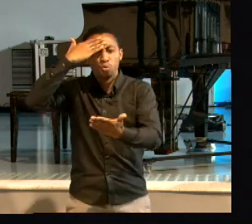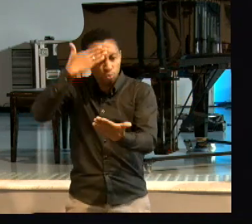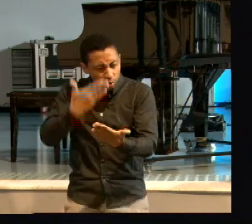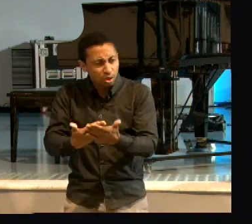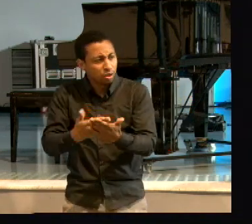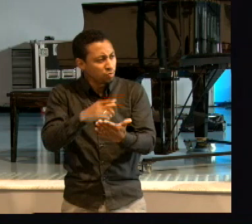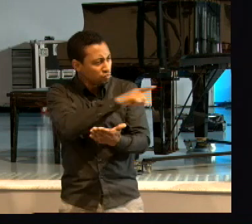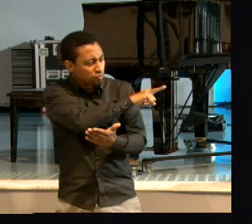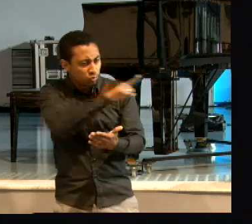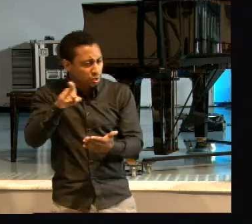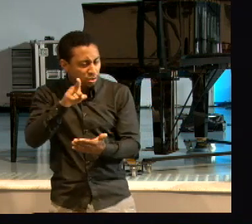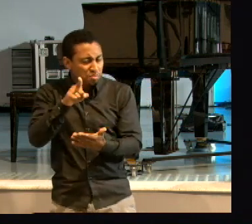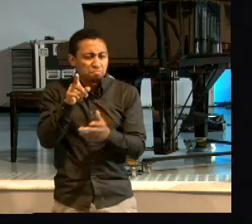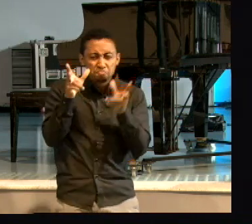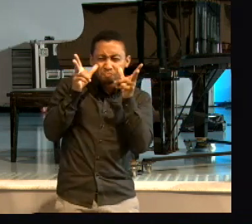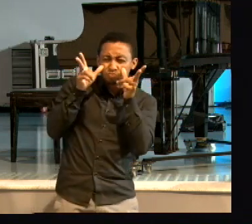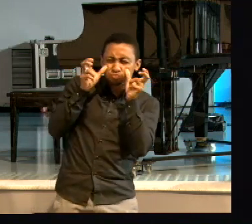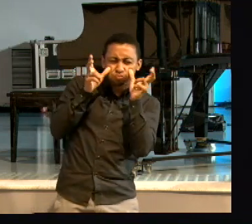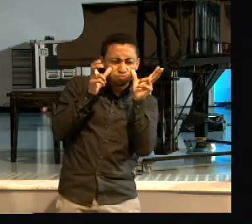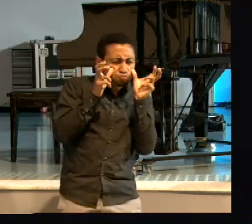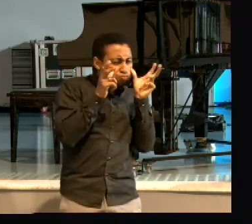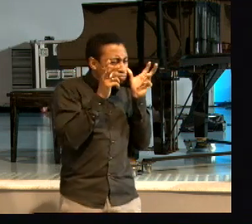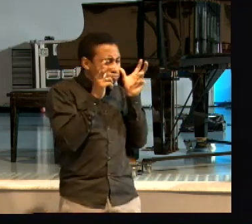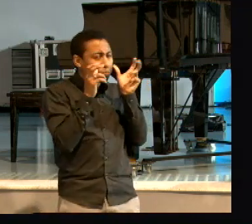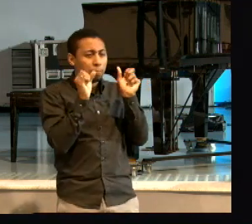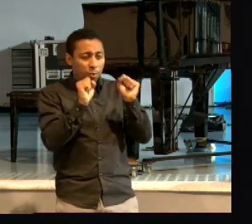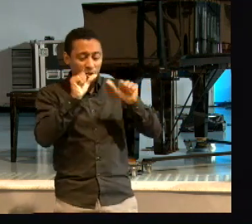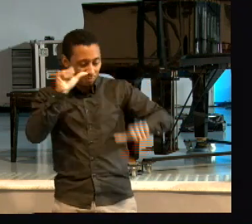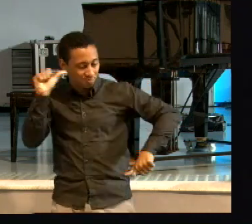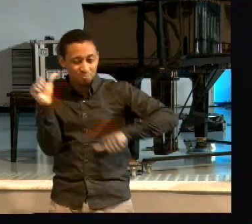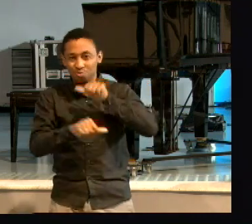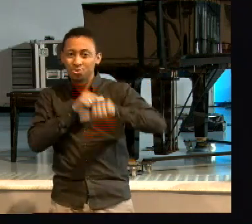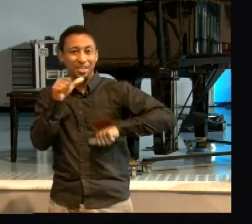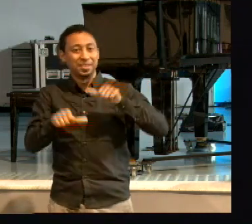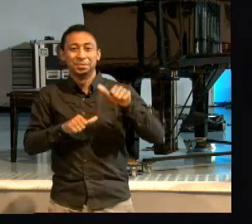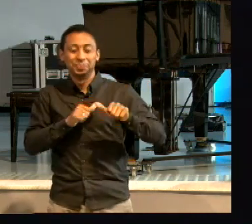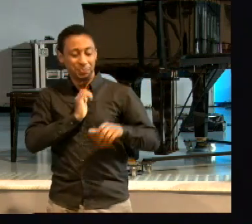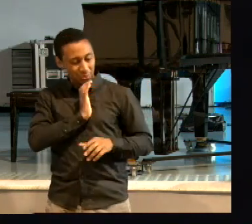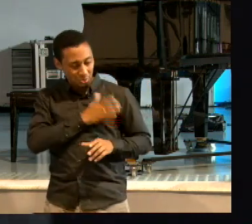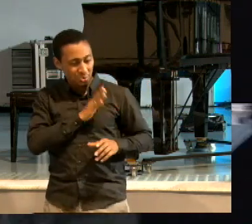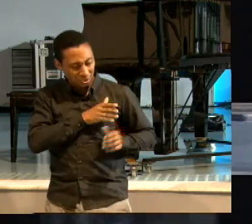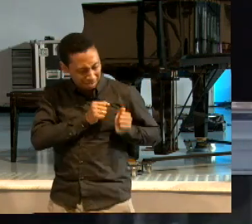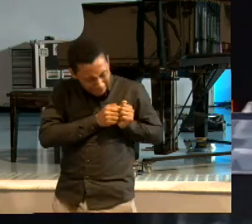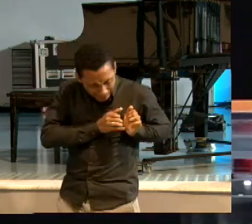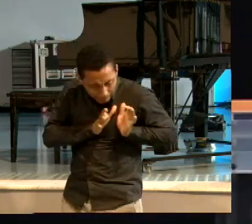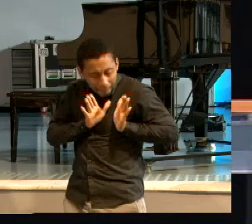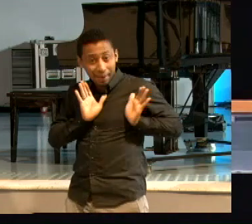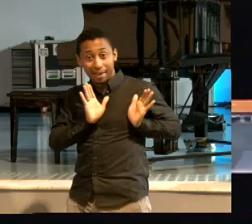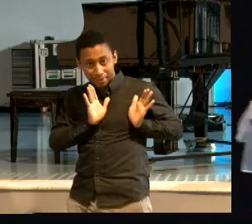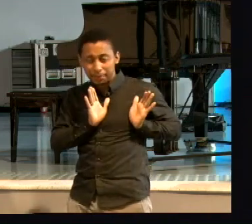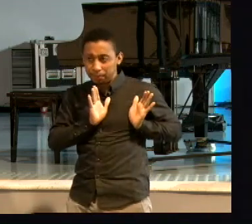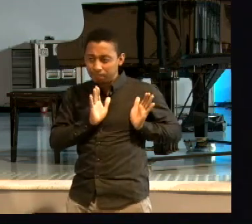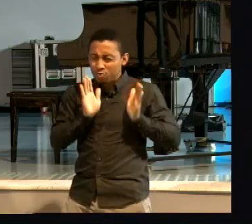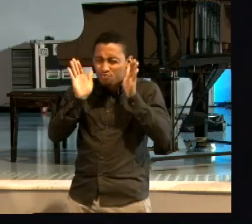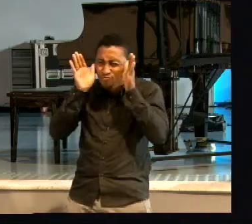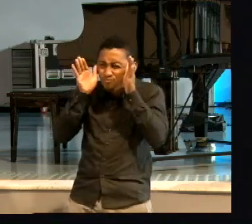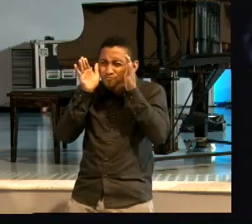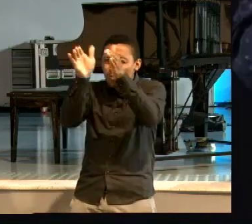você enquanto você ouve a palavra. Então mantenha seu coração aberto, sua expectativa em